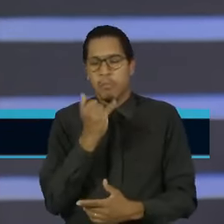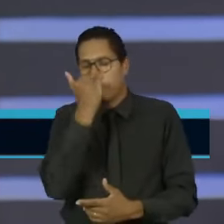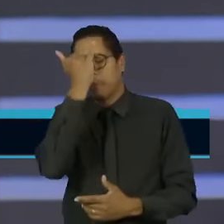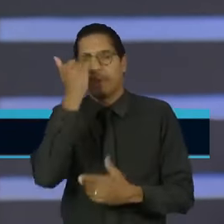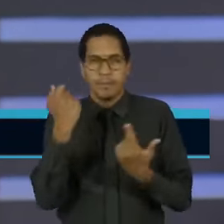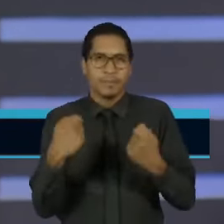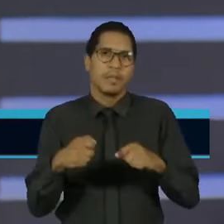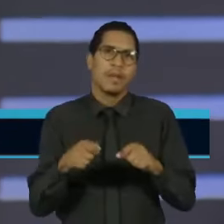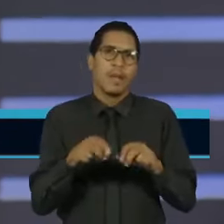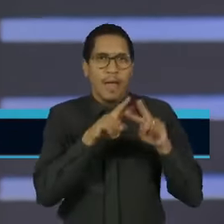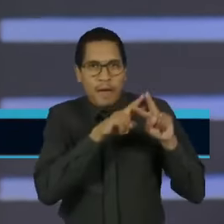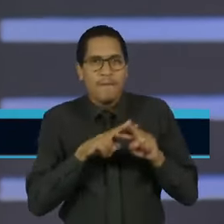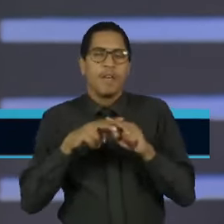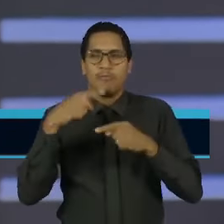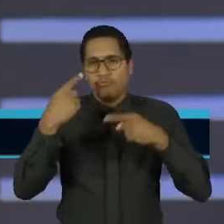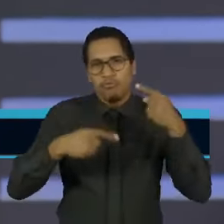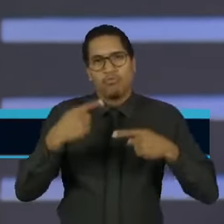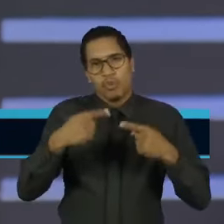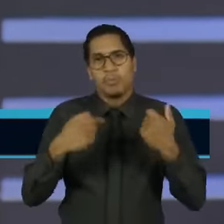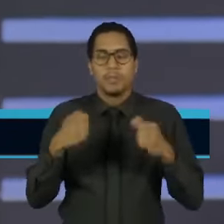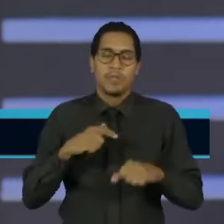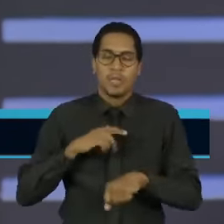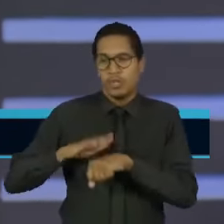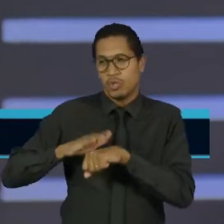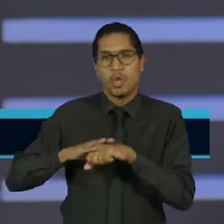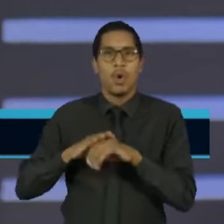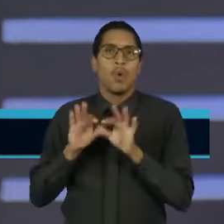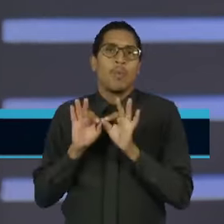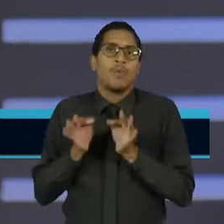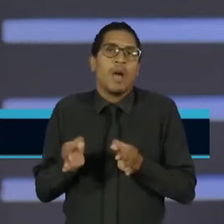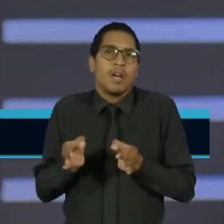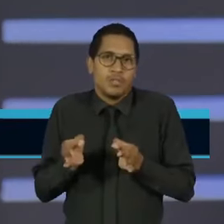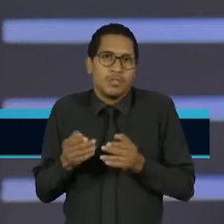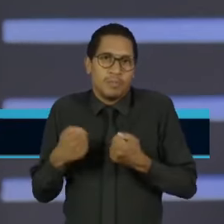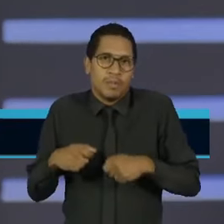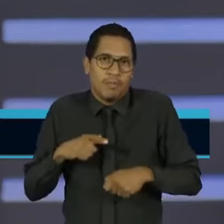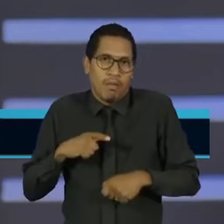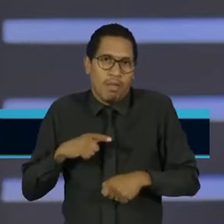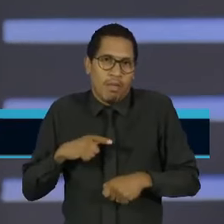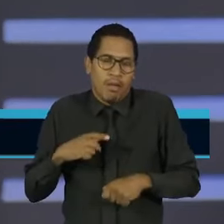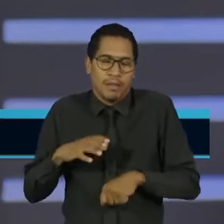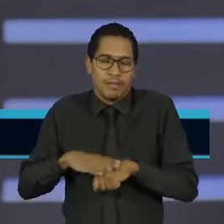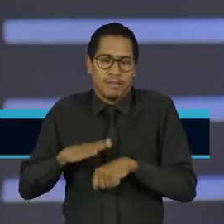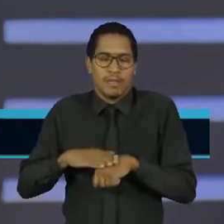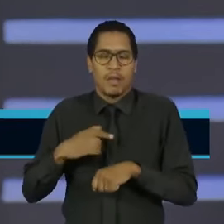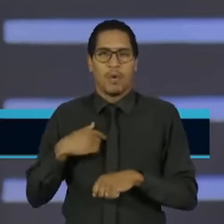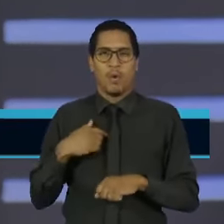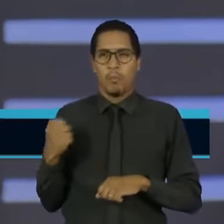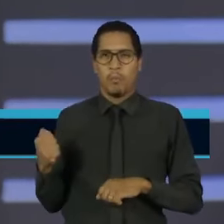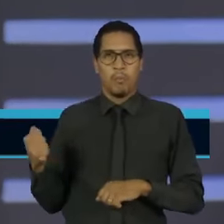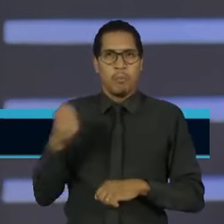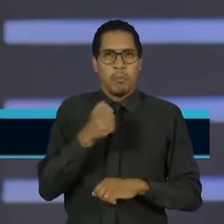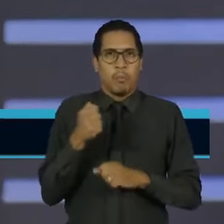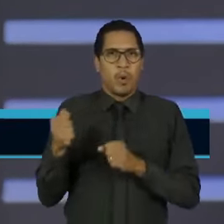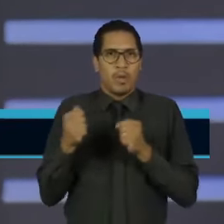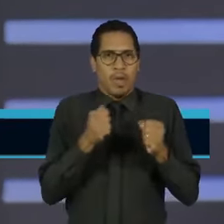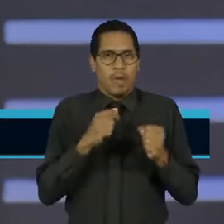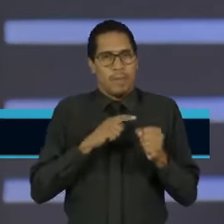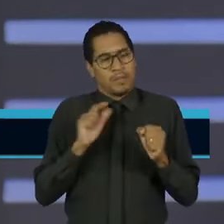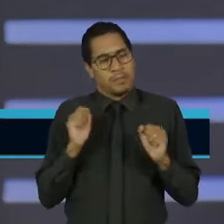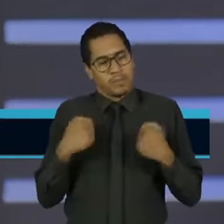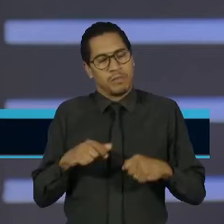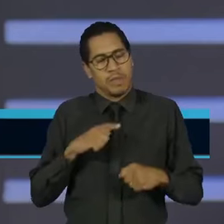discutidas mas um pouco de humildade favorece o exercício do Poder nessa situação se ele tem amor à Pátria